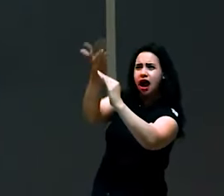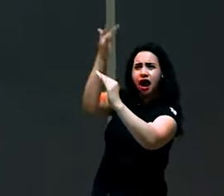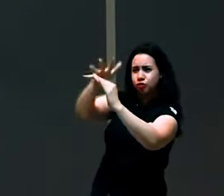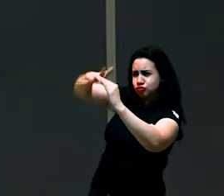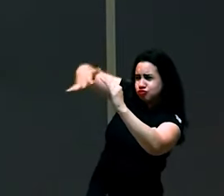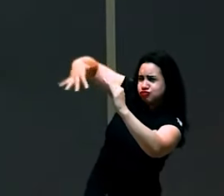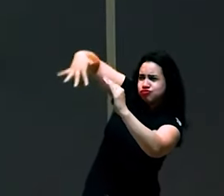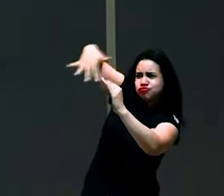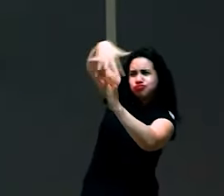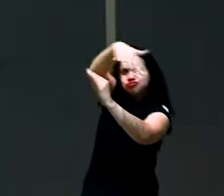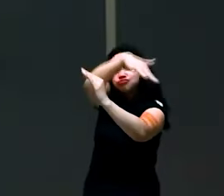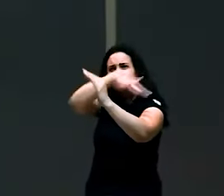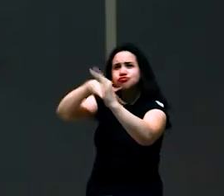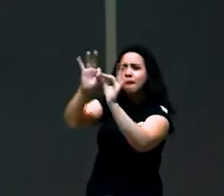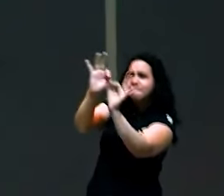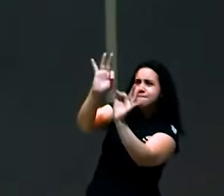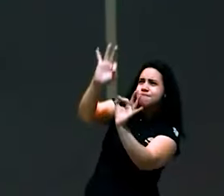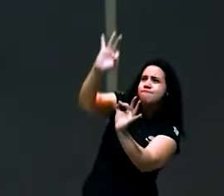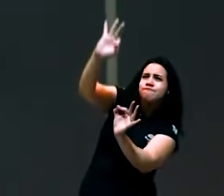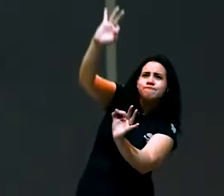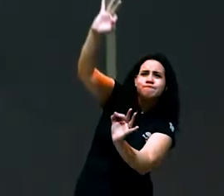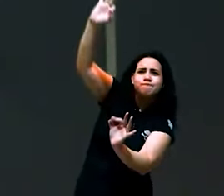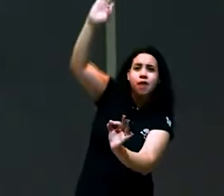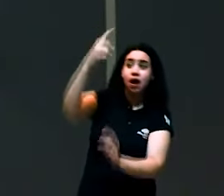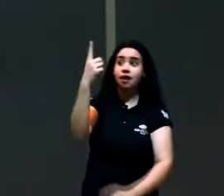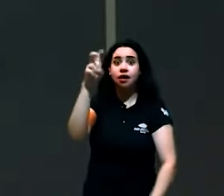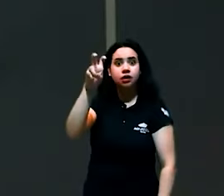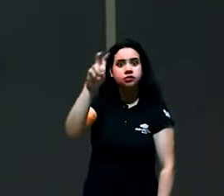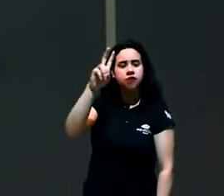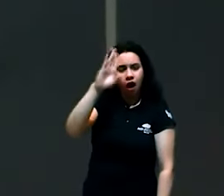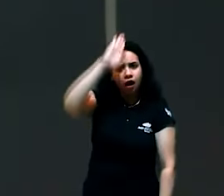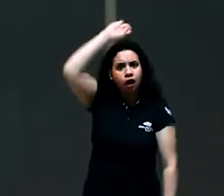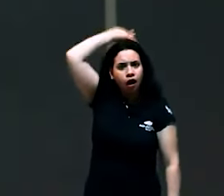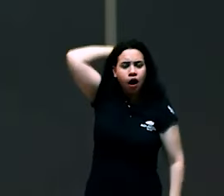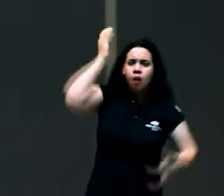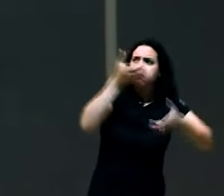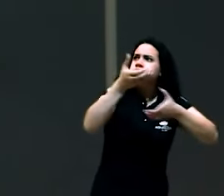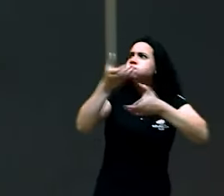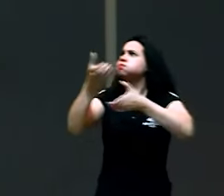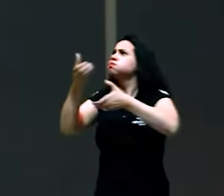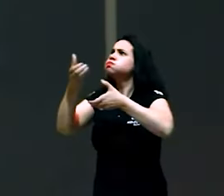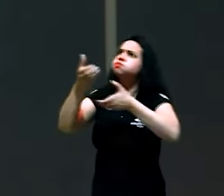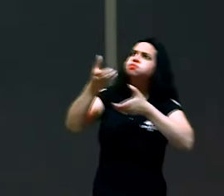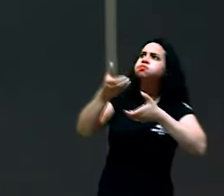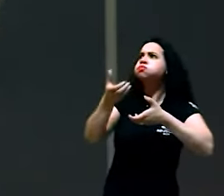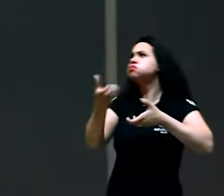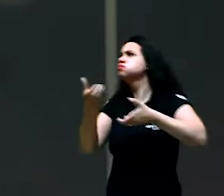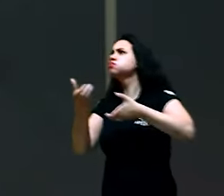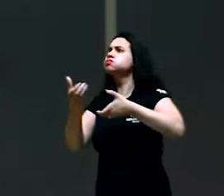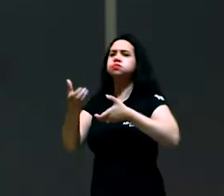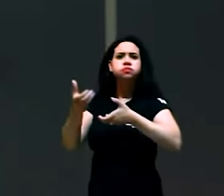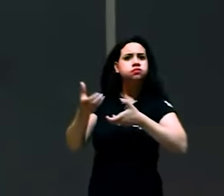chama de 15 metros, e os bombeiros saíam para lá para apagar o fogo, ligavam para a pessoa, chamado para a